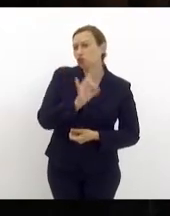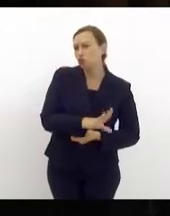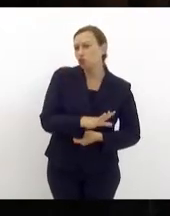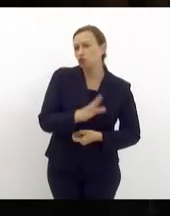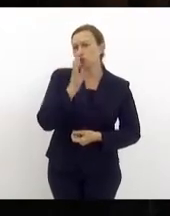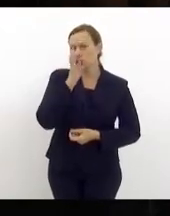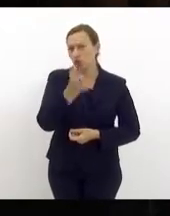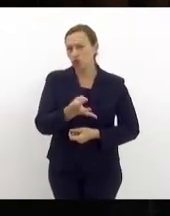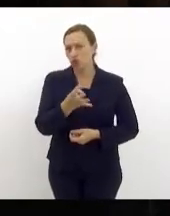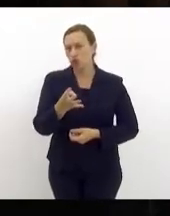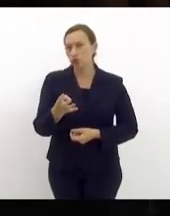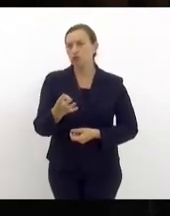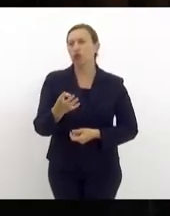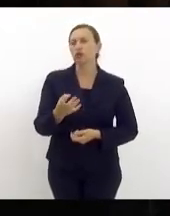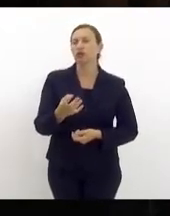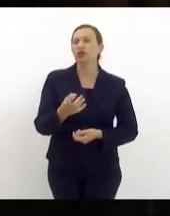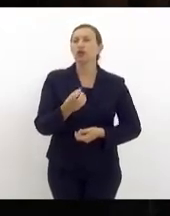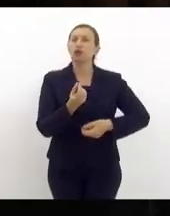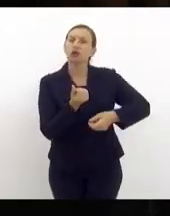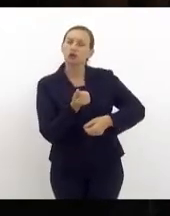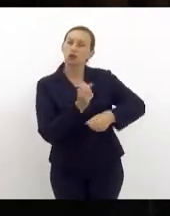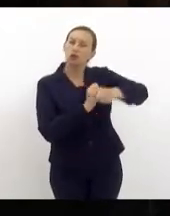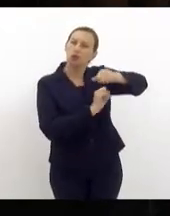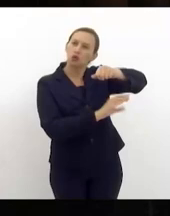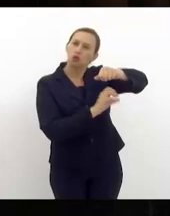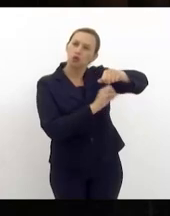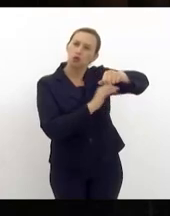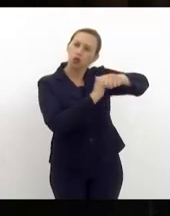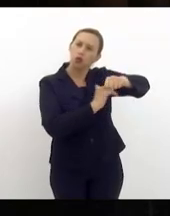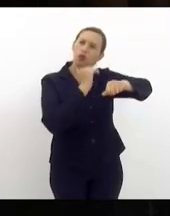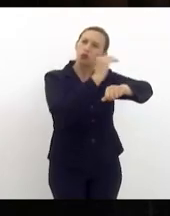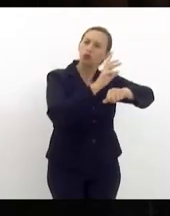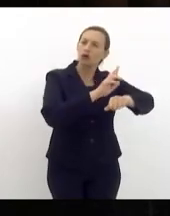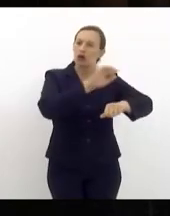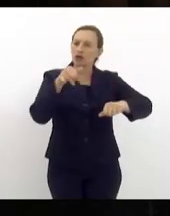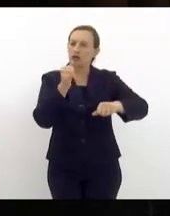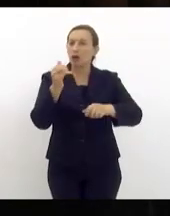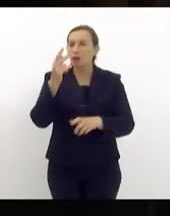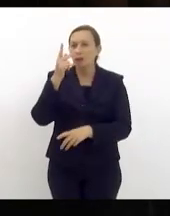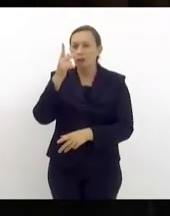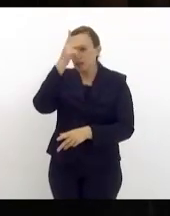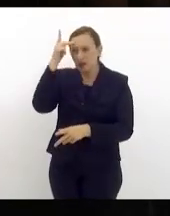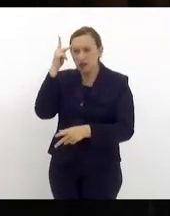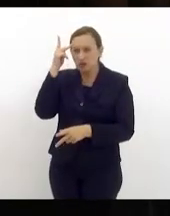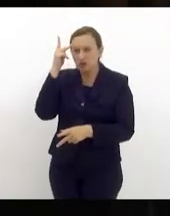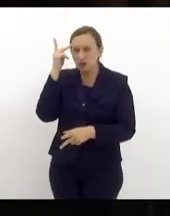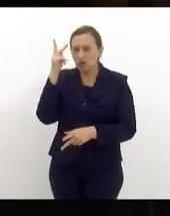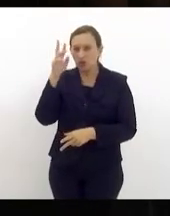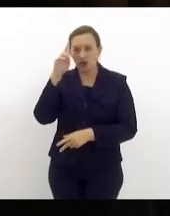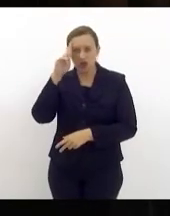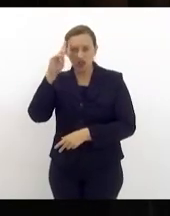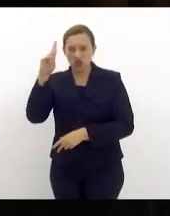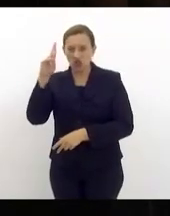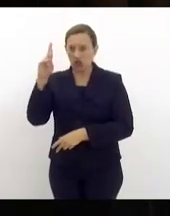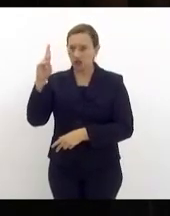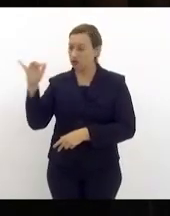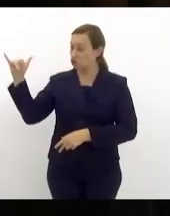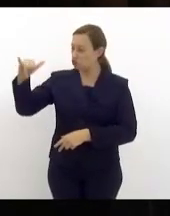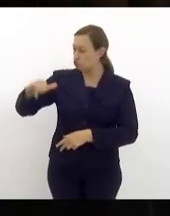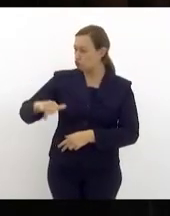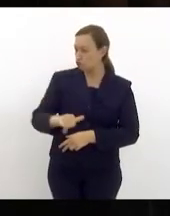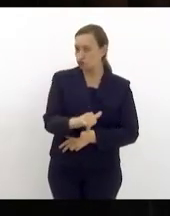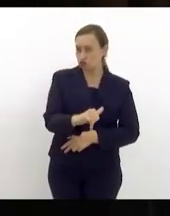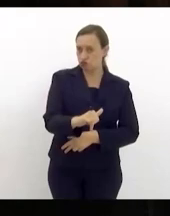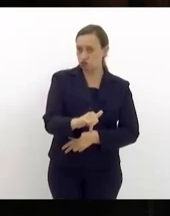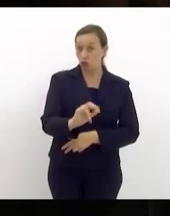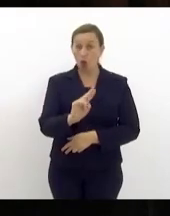denúncia pública do Super RJ, teriam sido pegas pessoas que eram donos de aeronaves e até